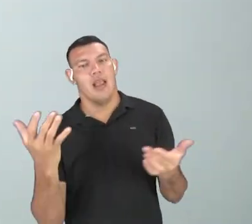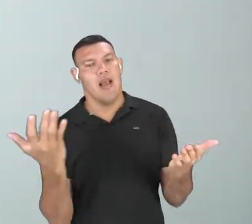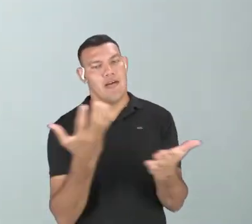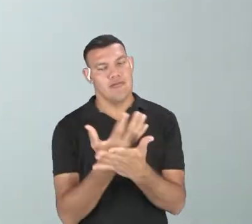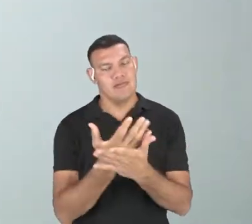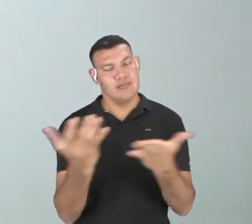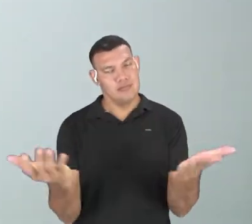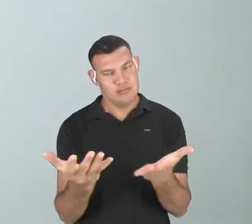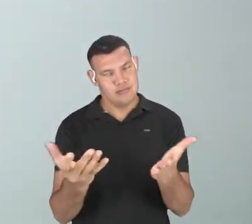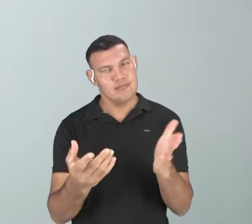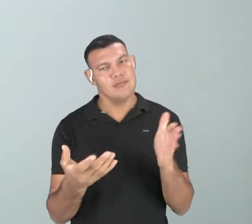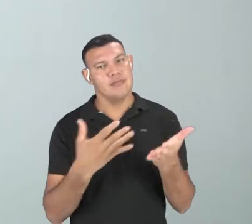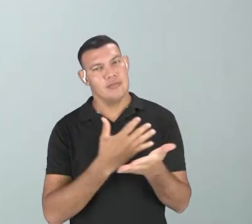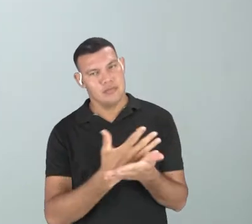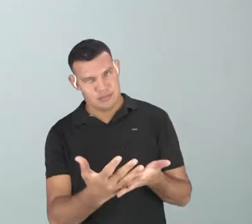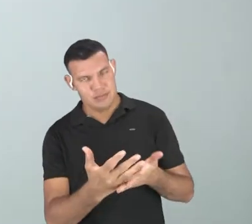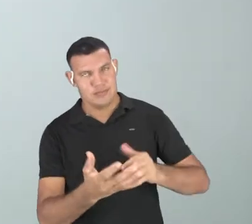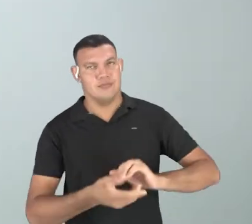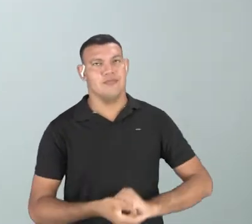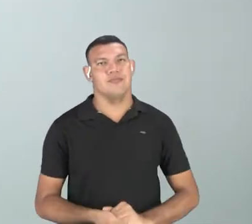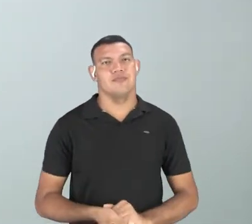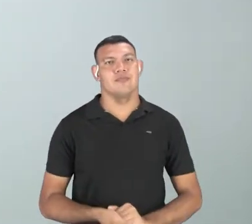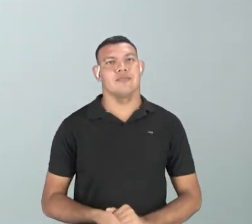vai começar. Vamos lá?